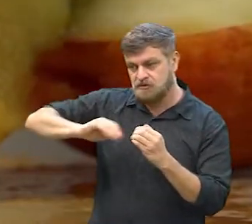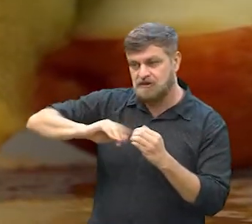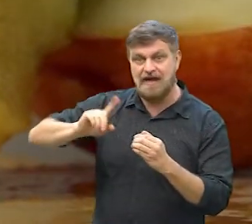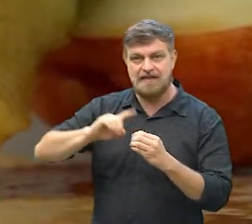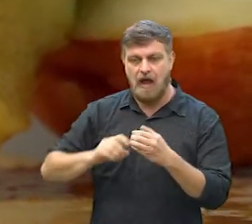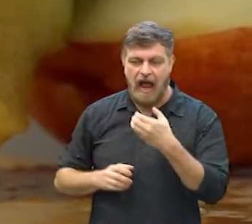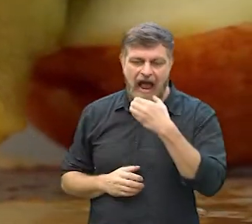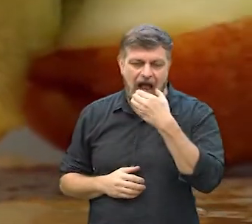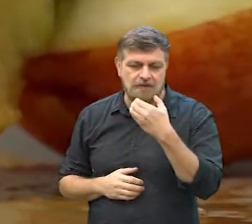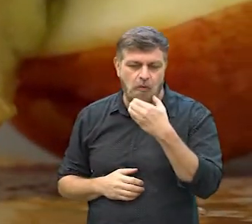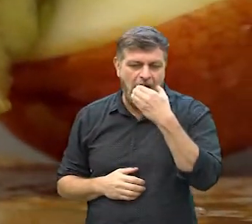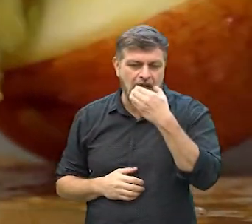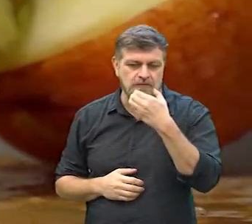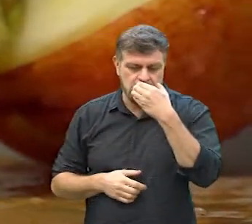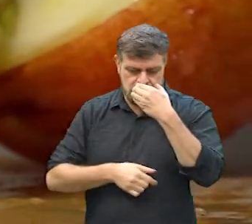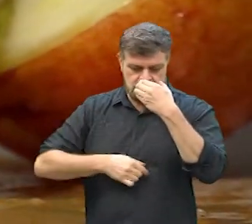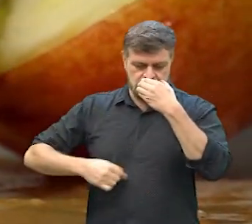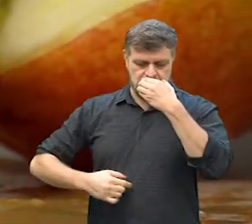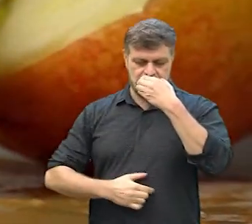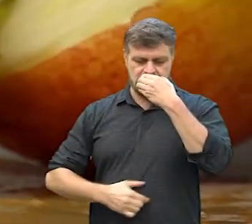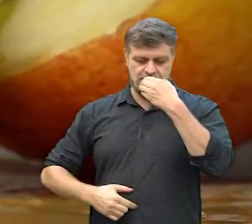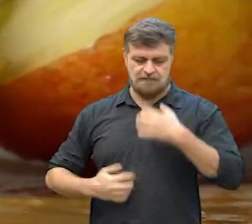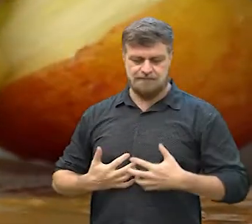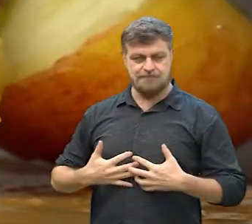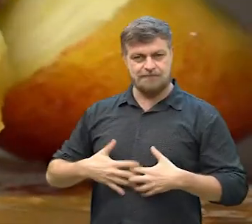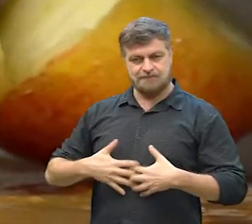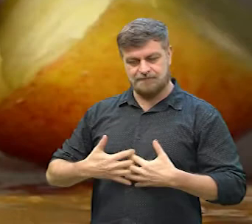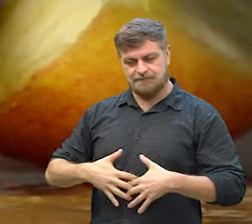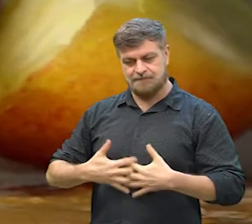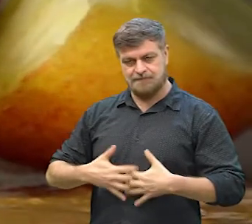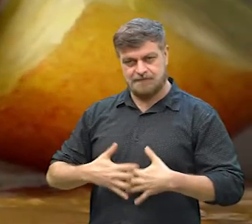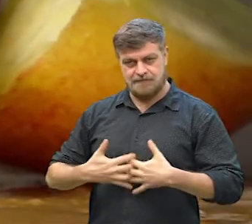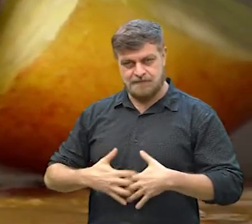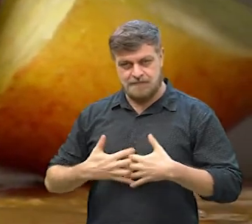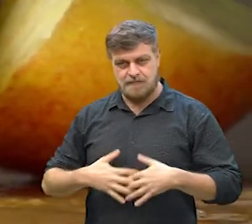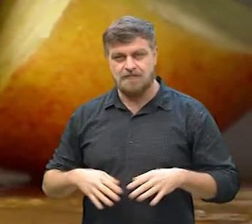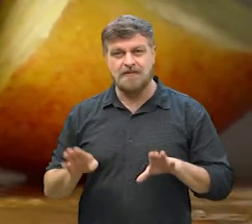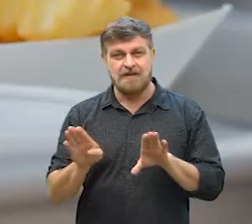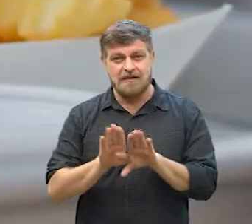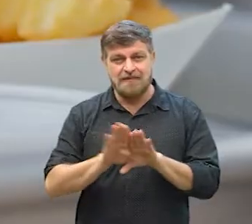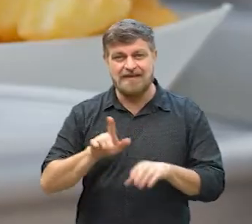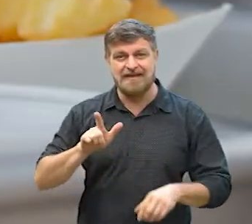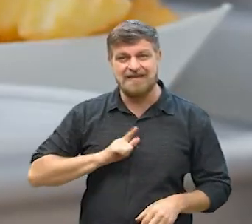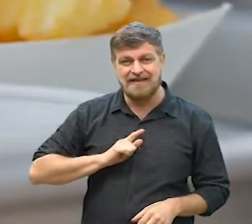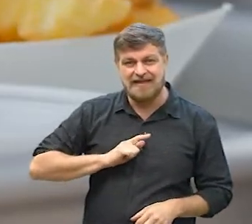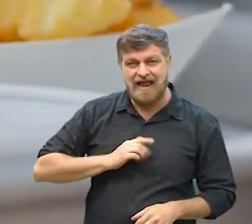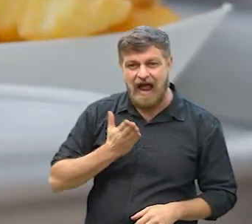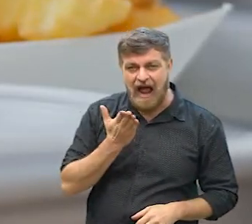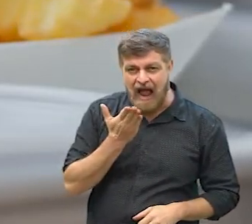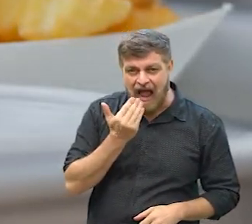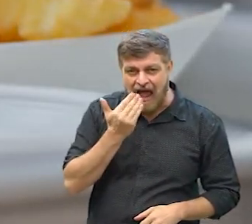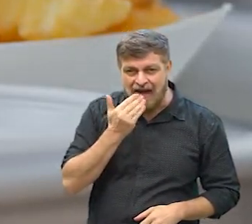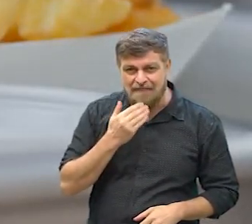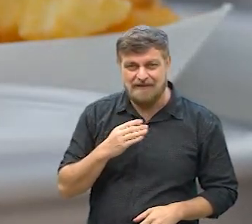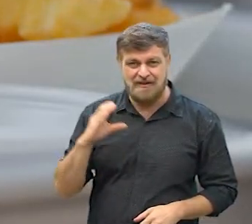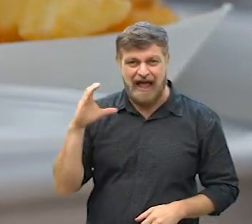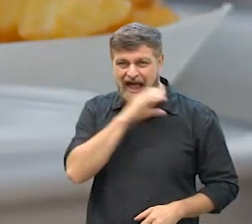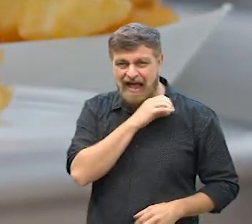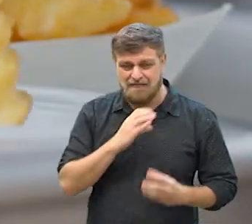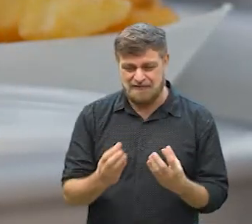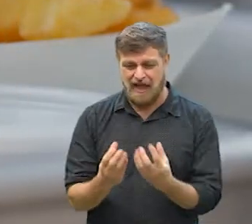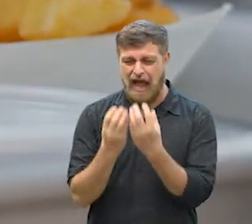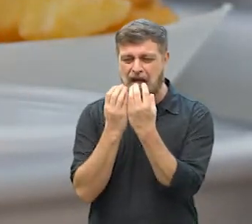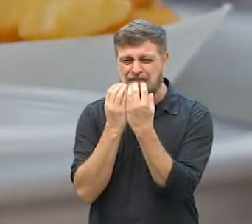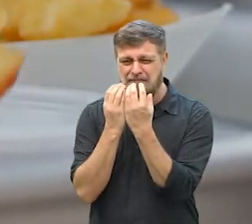o pré-biótico, que ajuda toda a flora intestinal. Então, ajuda e auxilia. Trazer alimentos que são muito fast